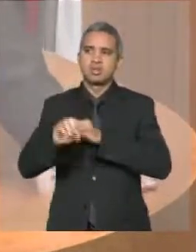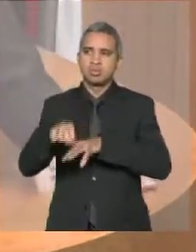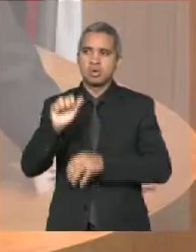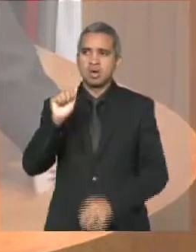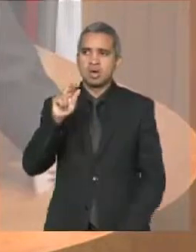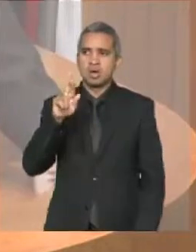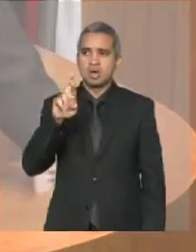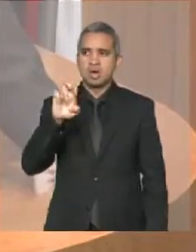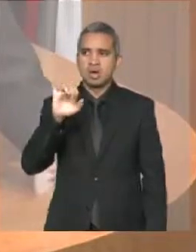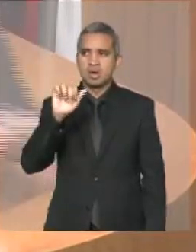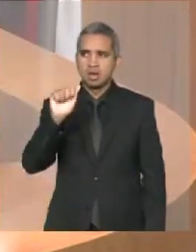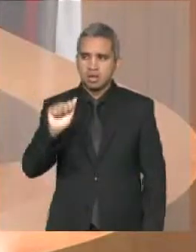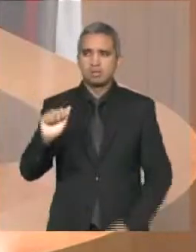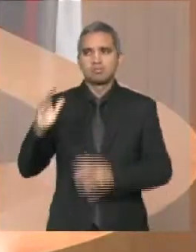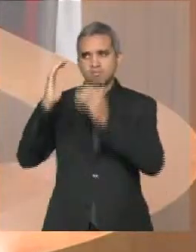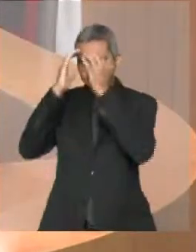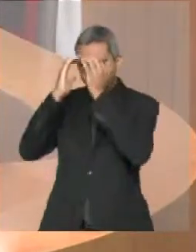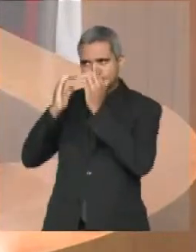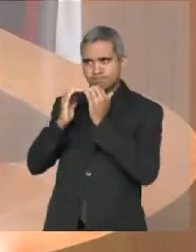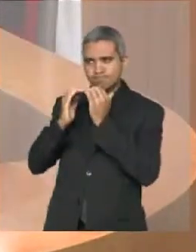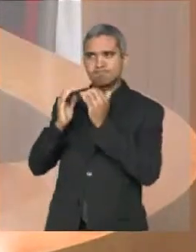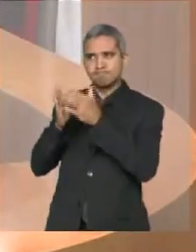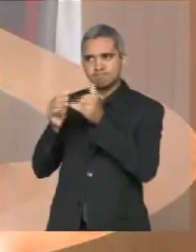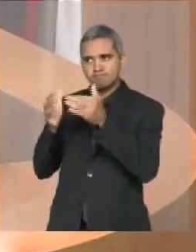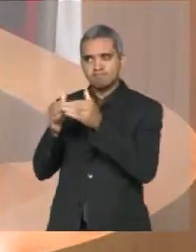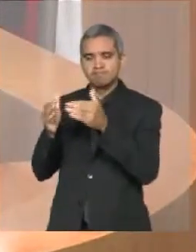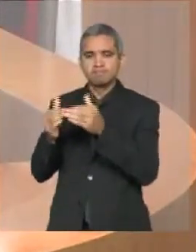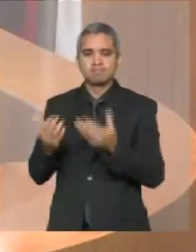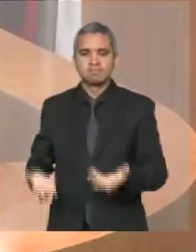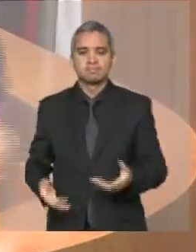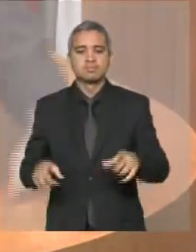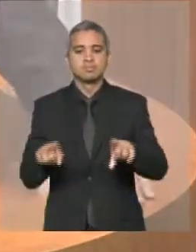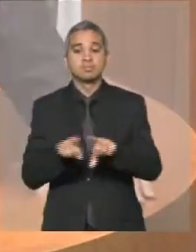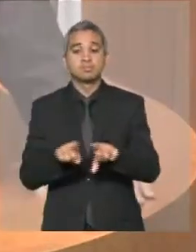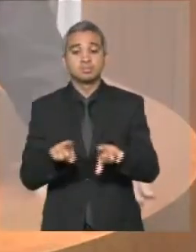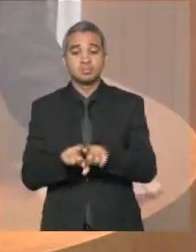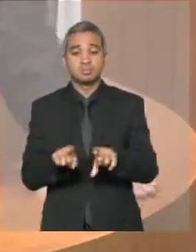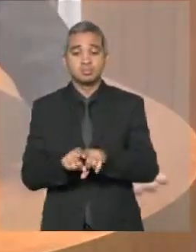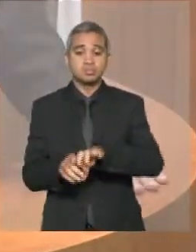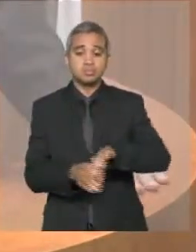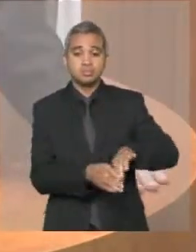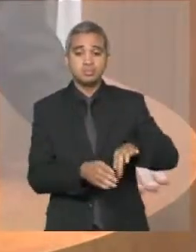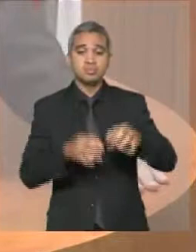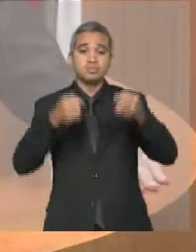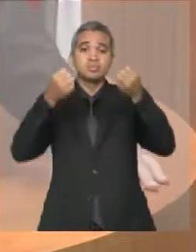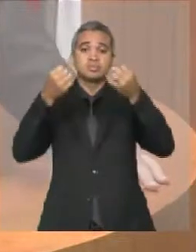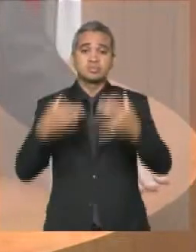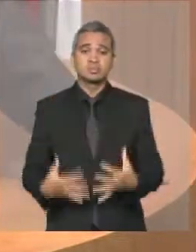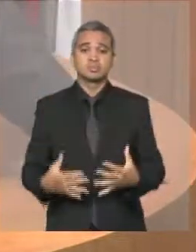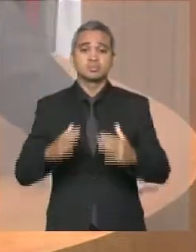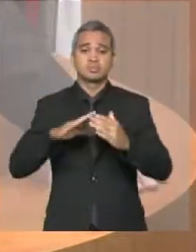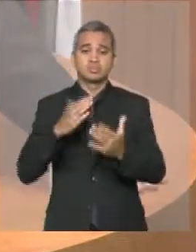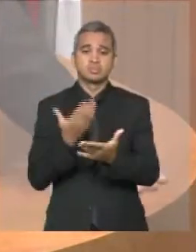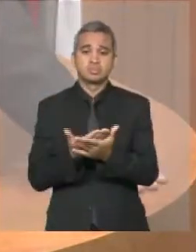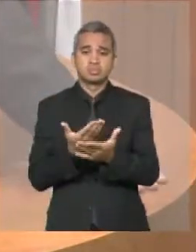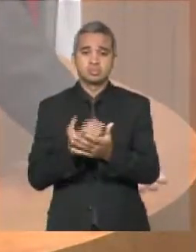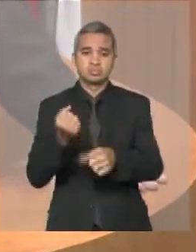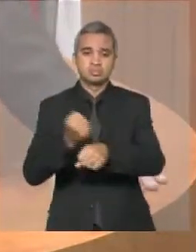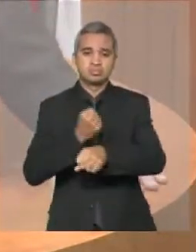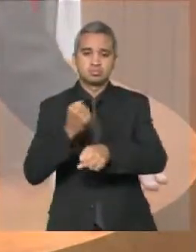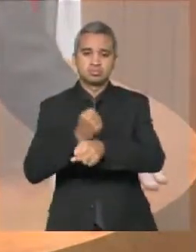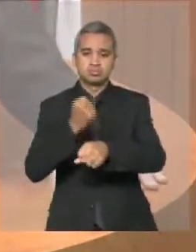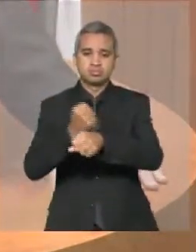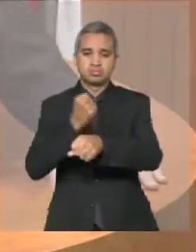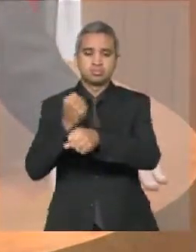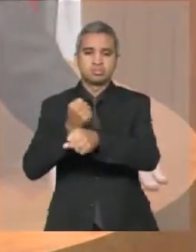solicitação do nosso mandato, indicando que é uma prioridade a construção da escola no